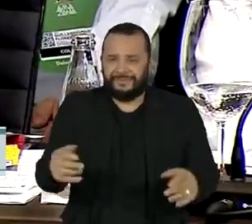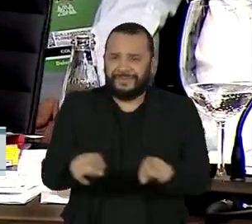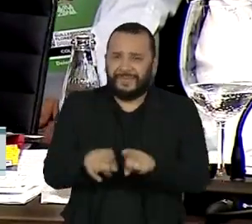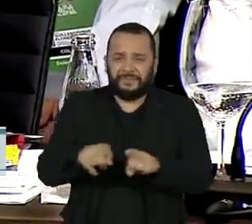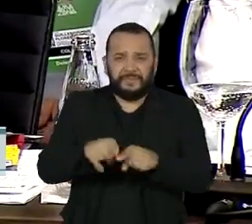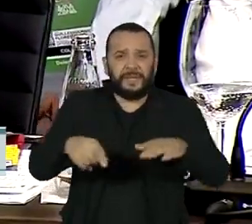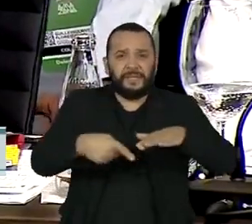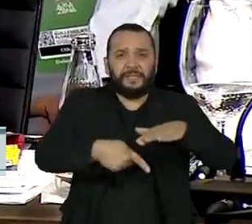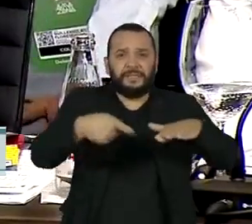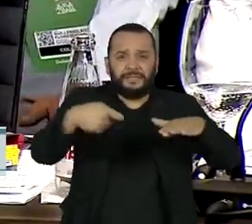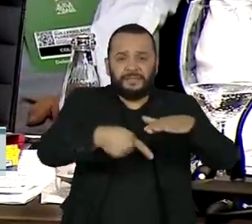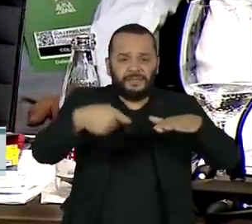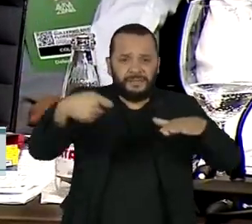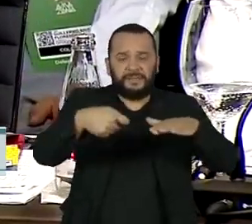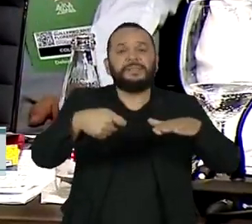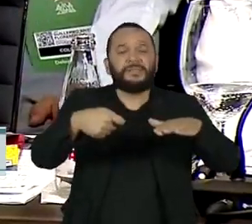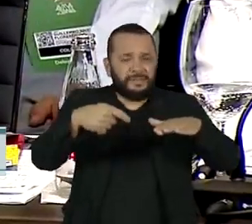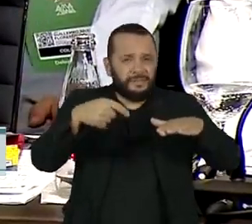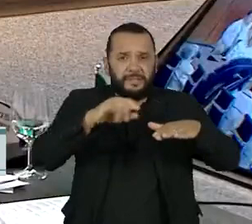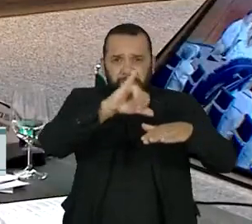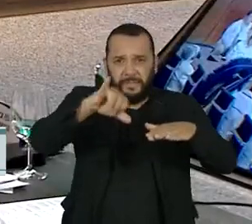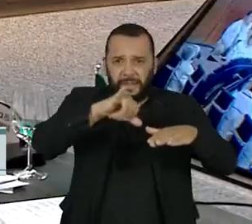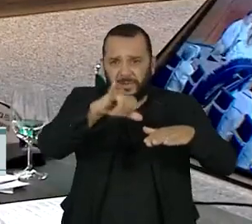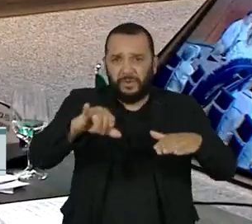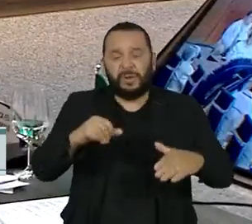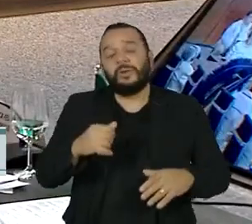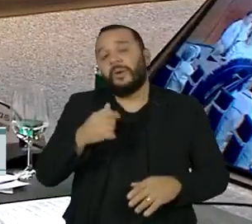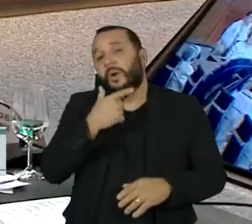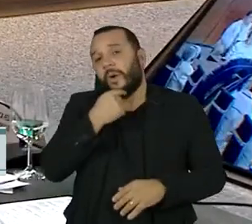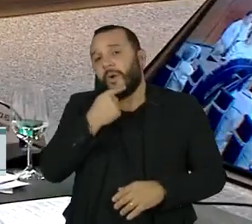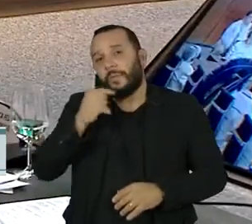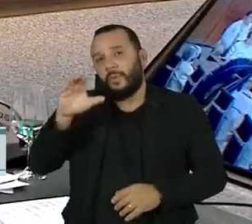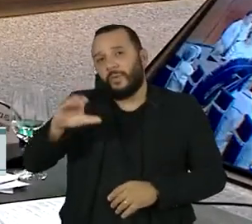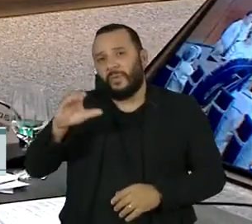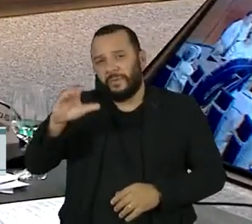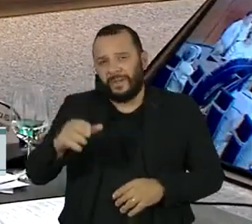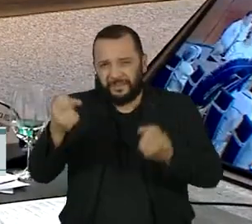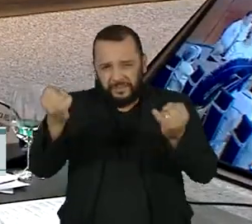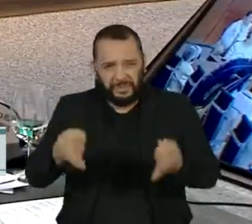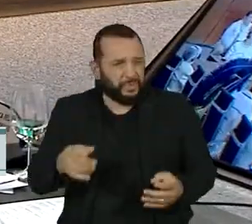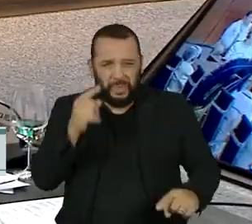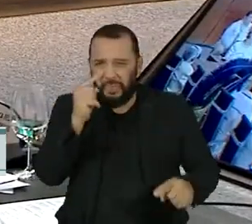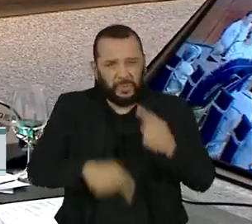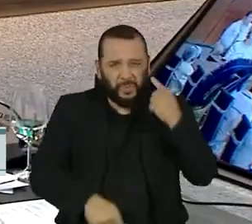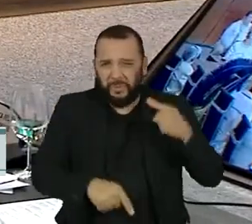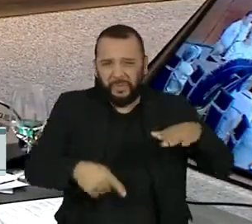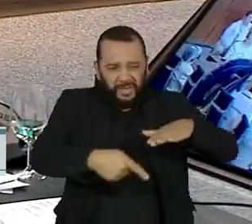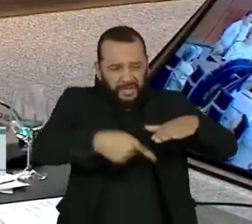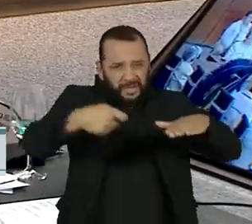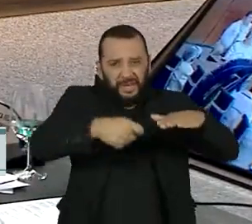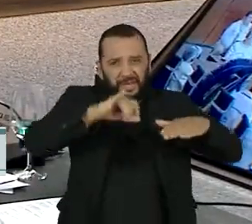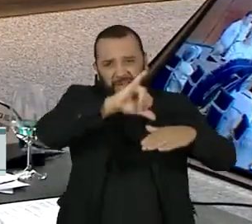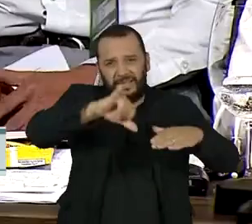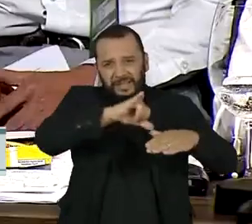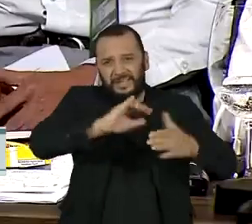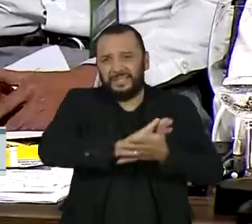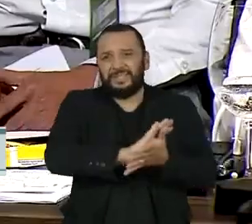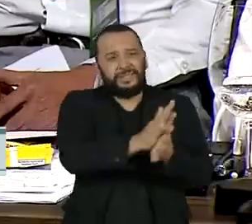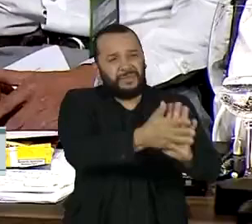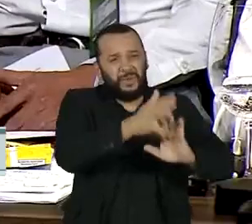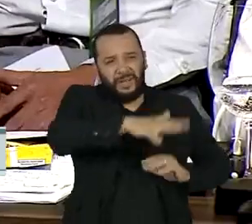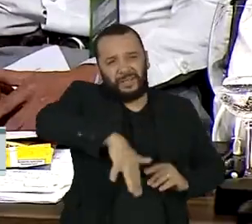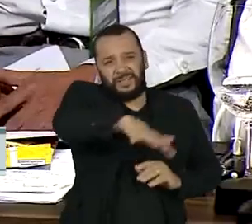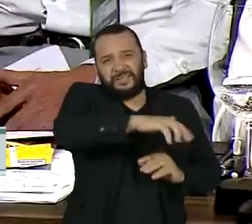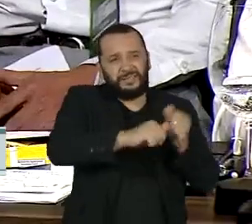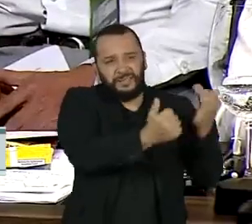incisivamente defendida pelo colombiano Gustavo Petro que usou termos como extinção da vida e negacionismo Progressista para